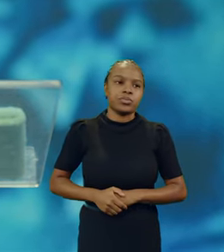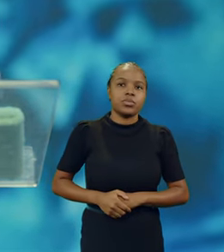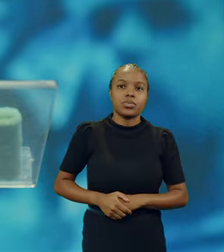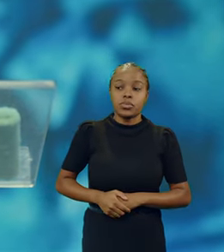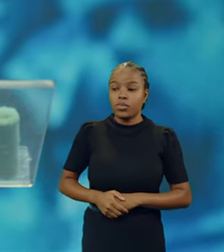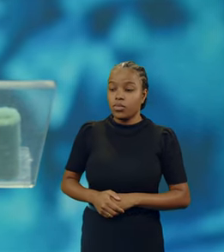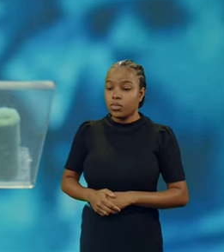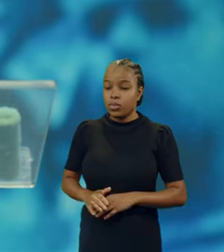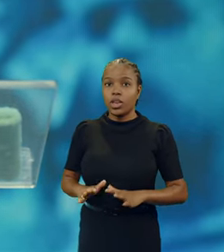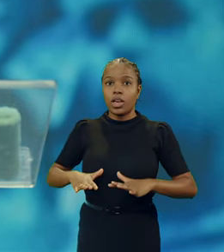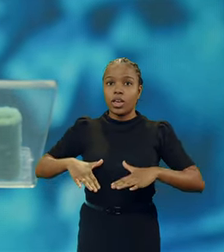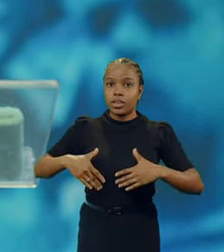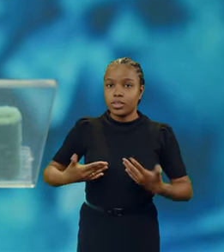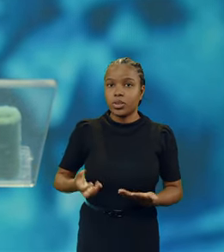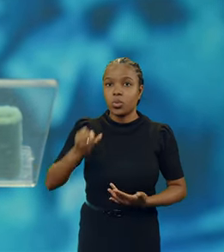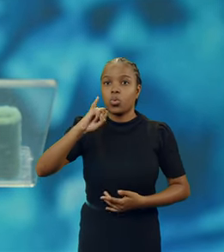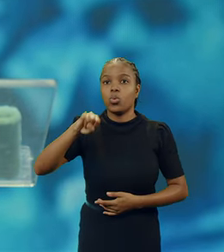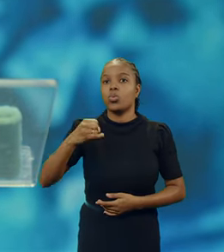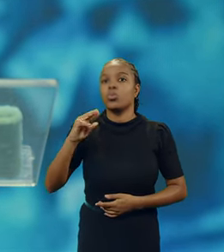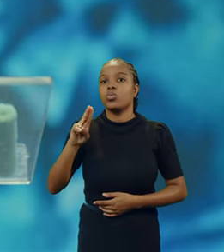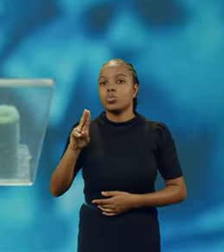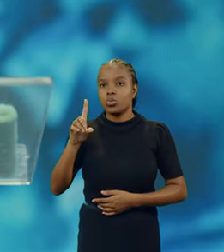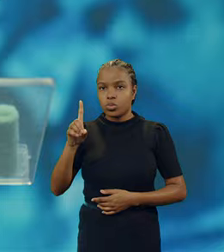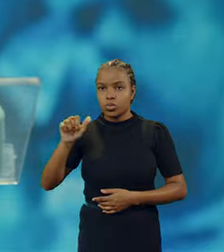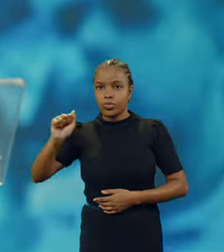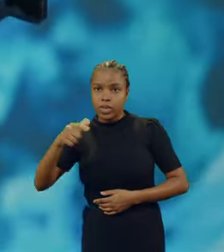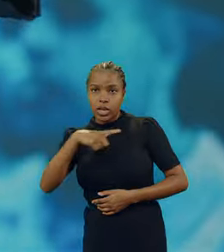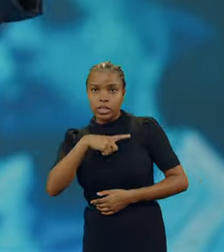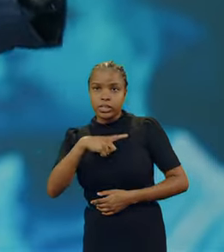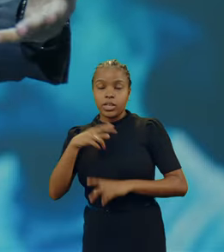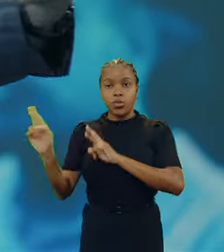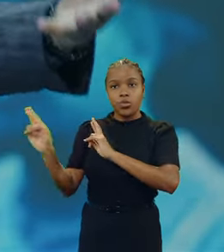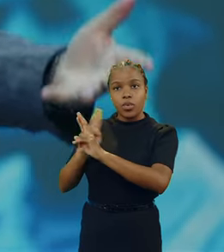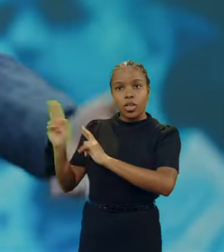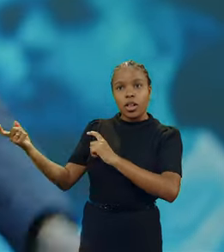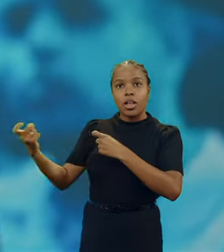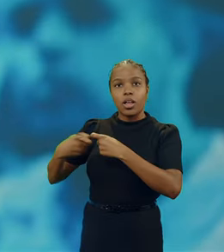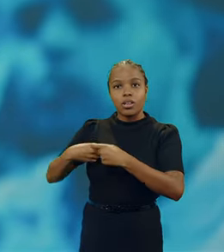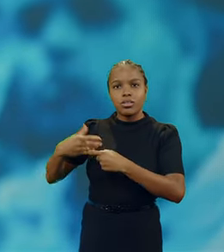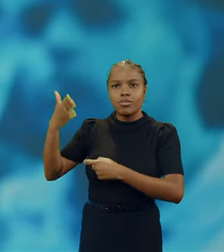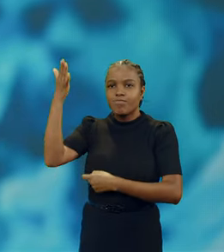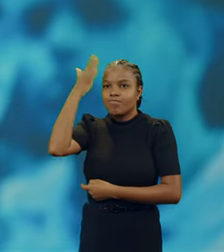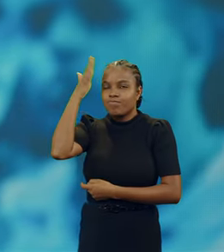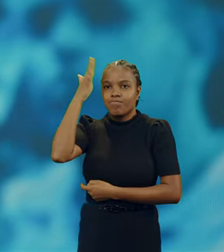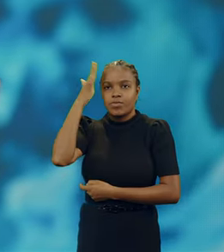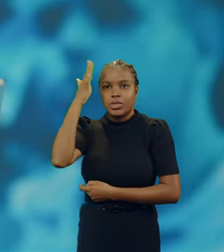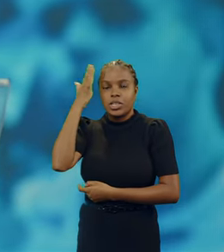Judá teve relação com Tamar, sem saber que era a sua nora.